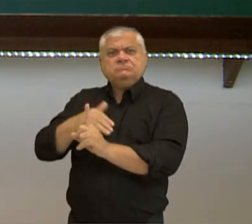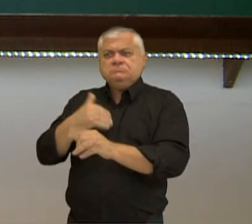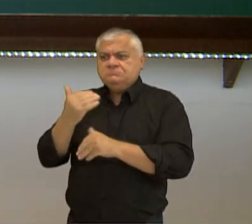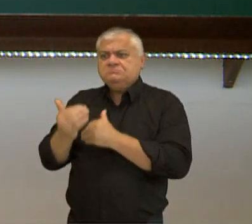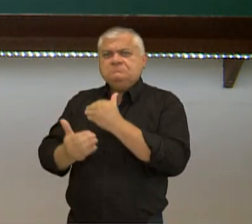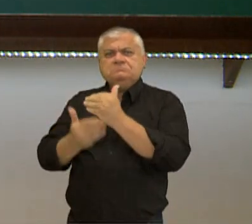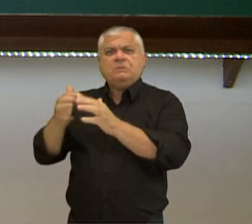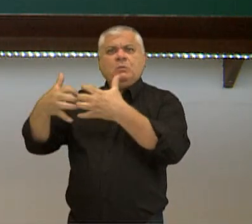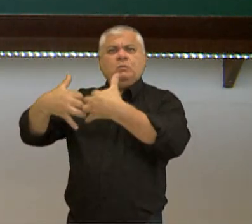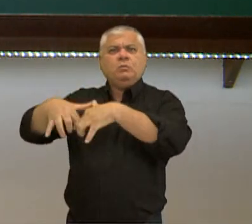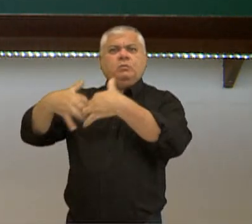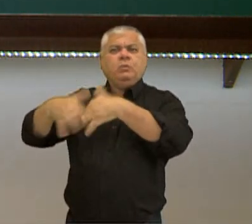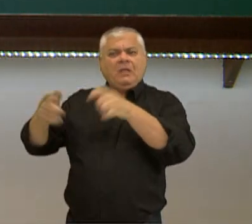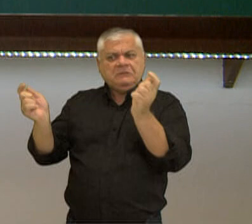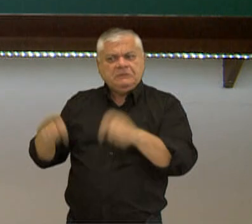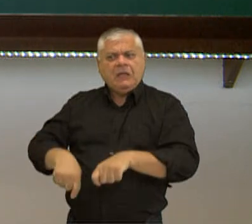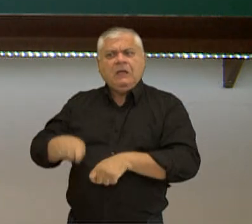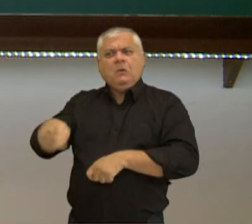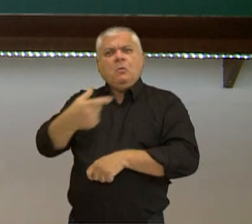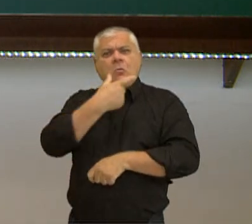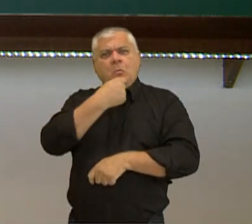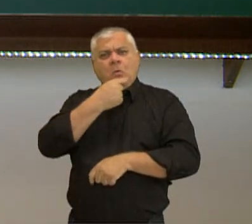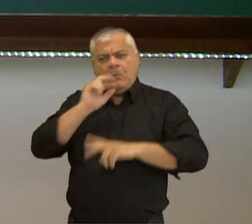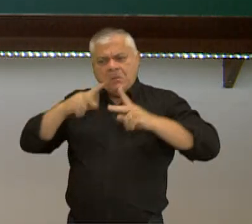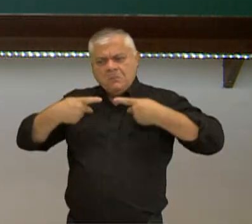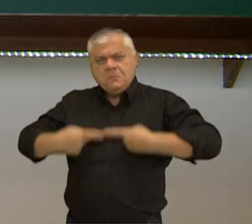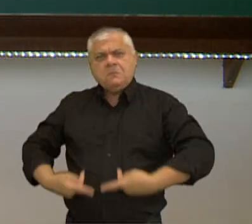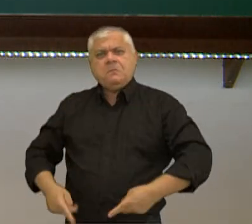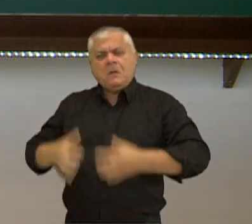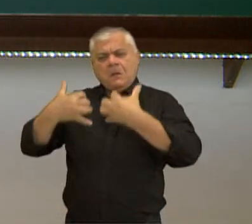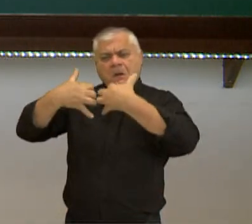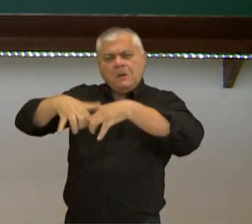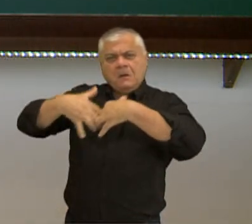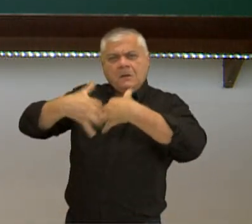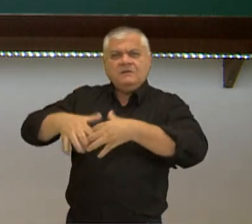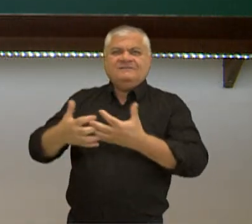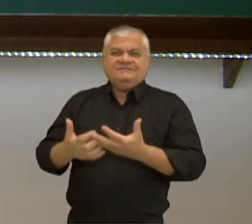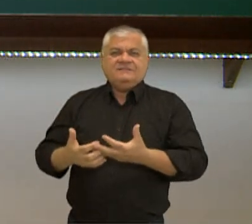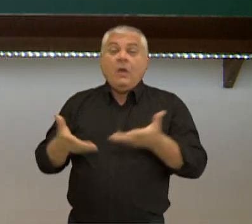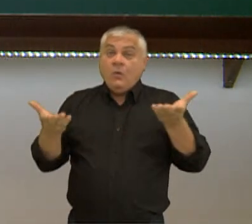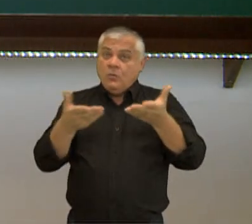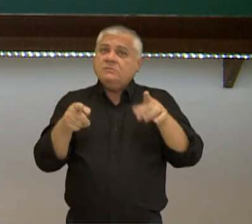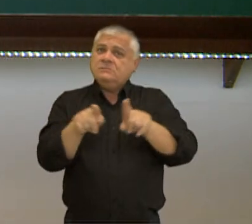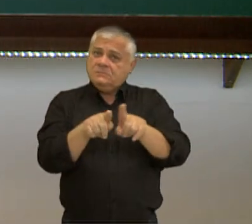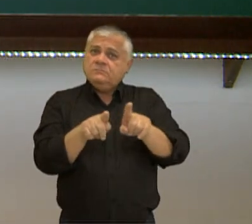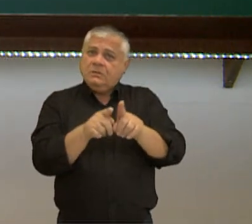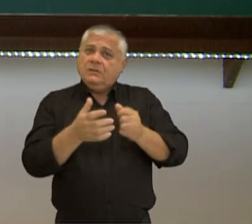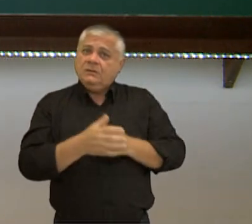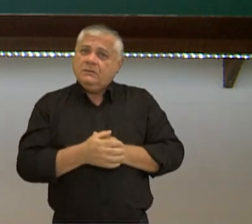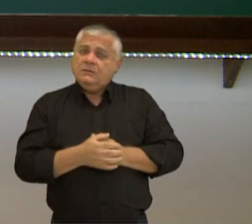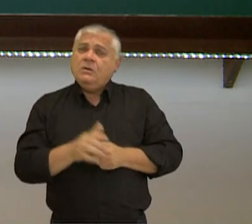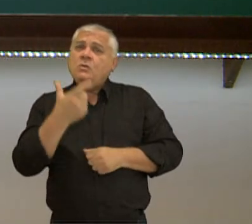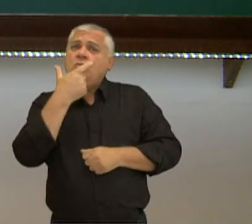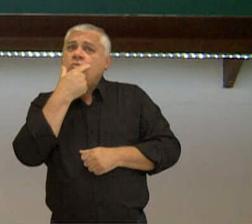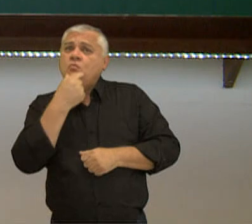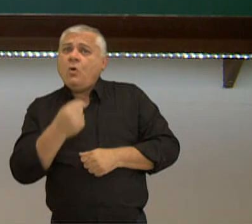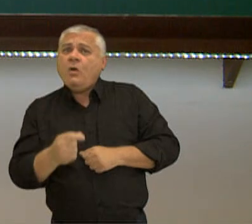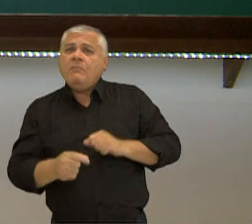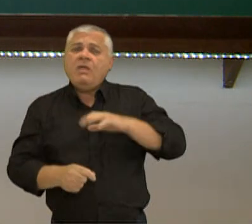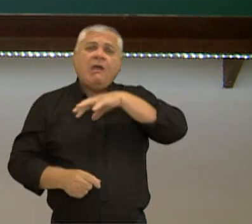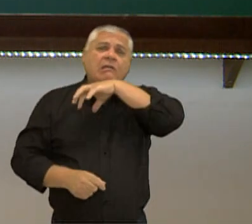pensamento racional, do ser humano racional, que é a nossa base. Né? Hoje mesmo, o que, que diferencia o homem de outro